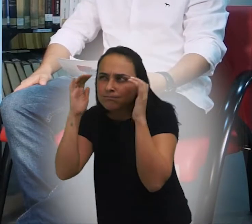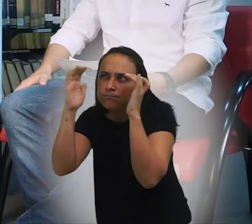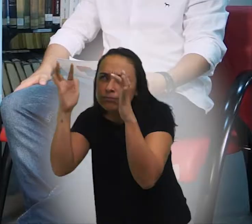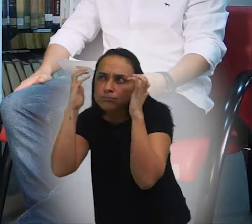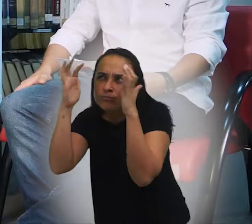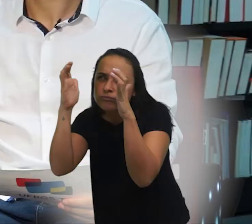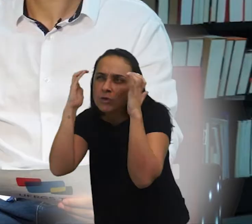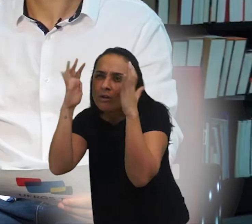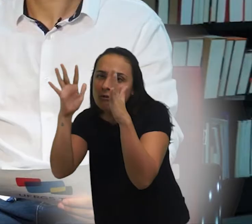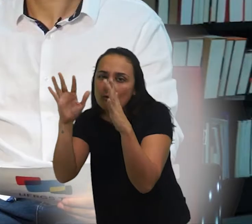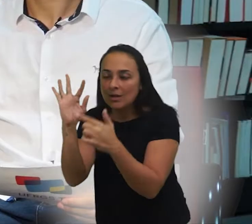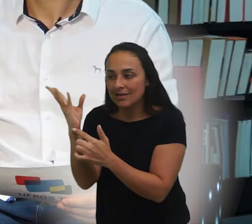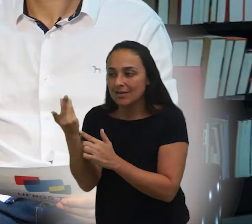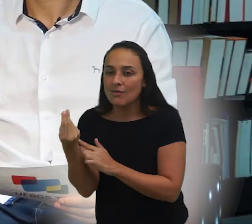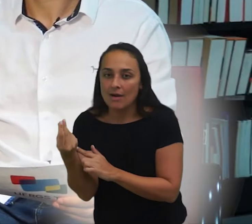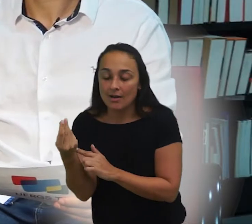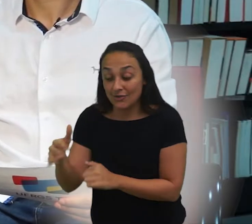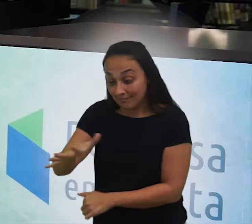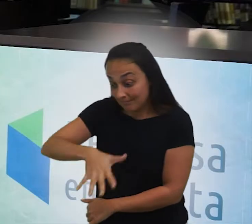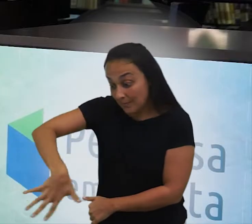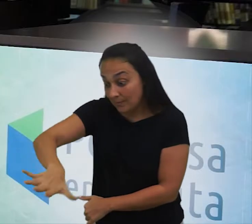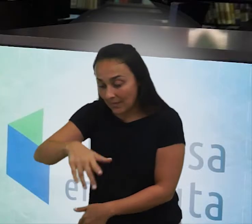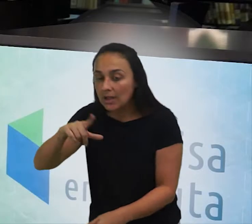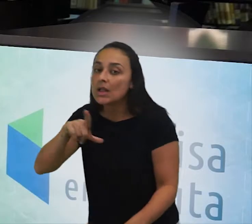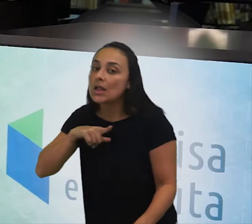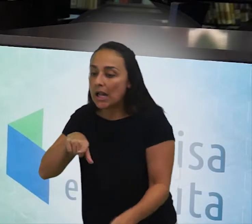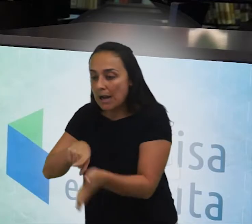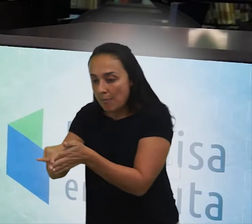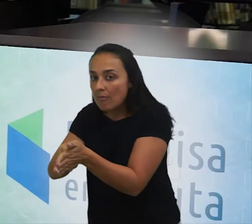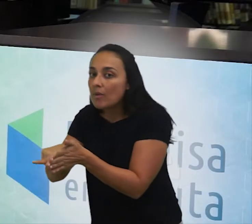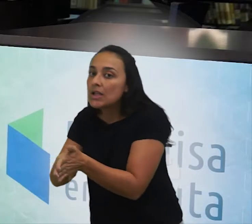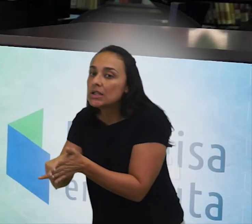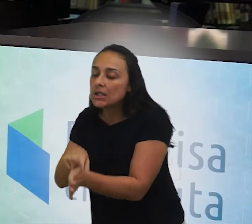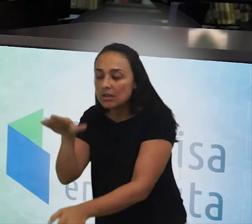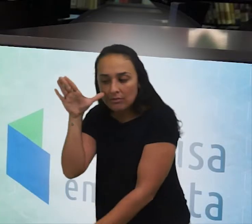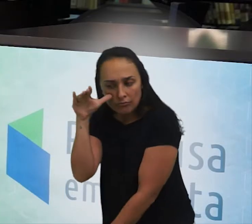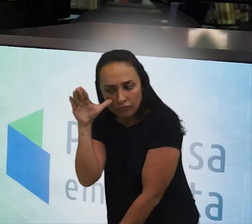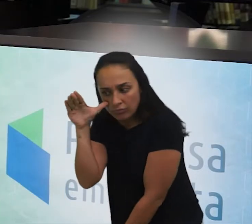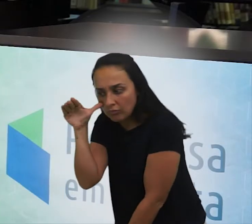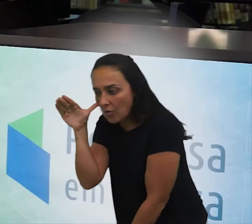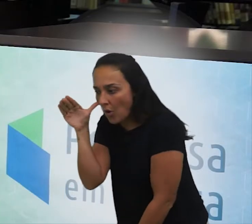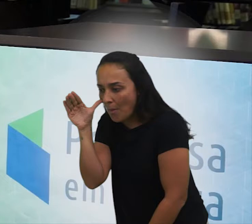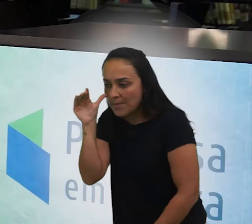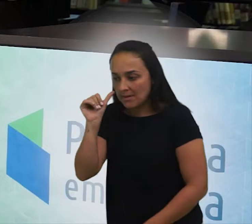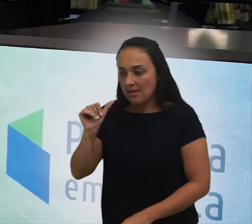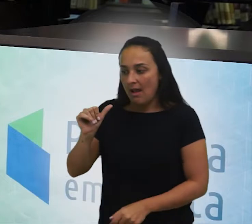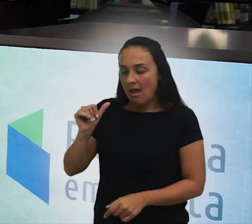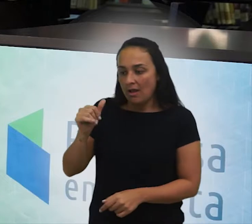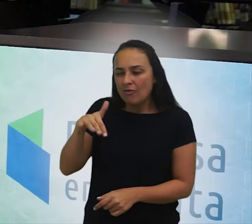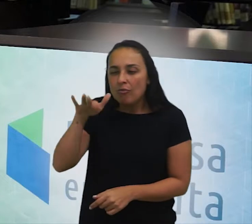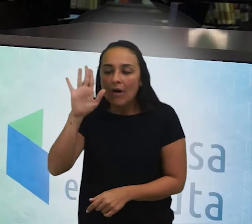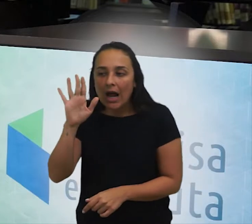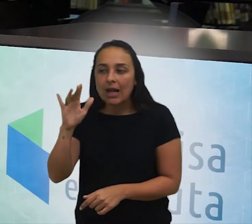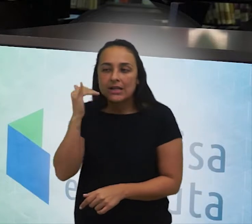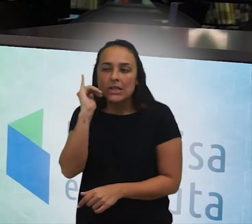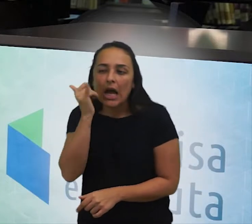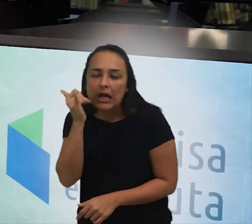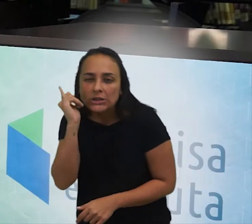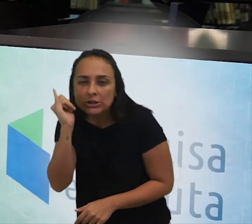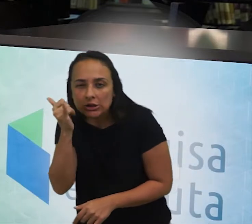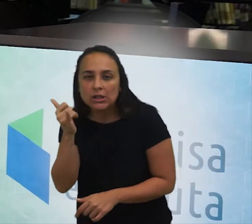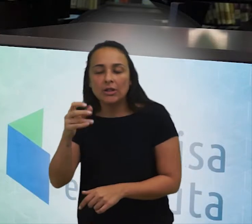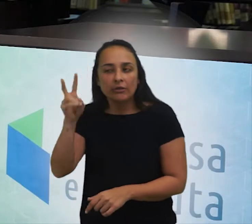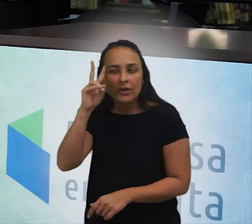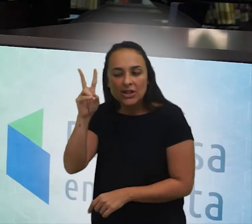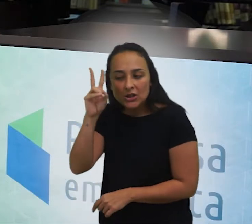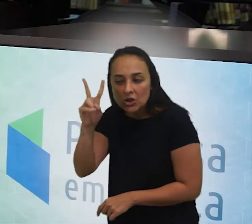arte, nós temos pesquisas que observam mais a parte de discurso e uma espécie de historiografia da